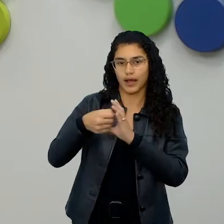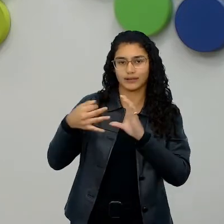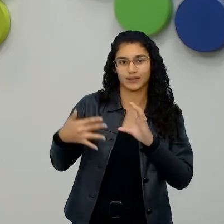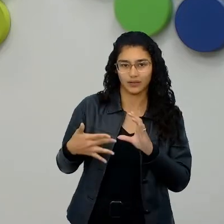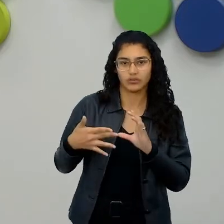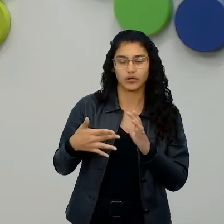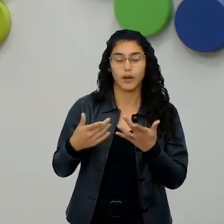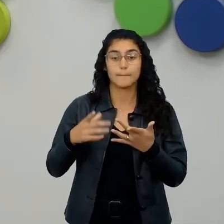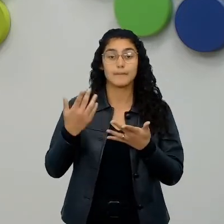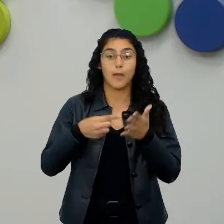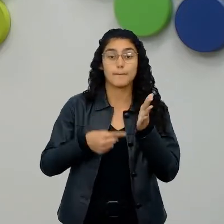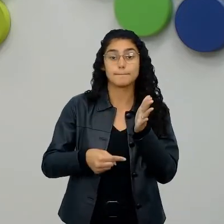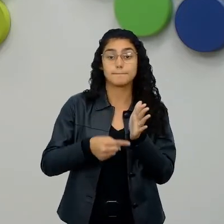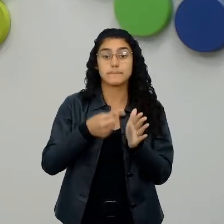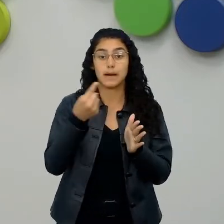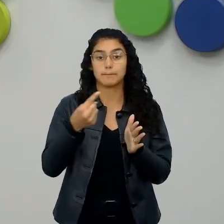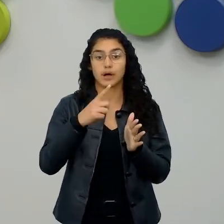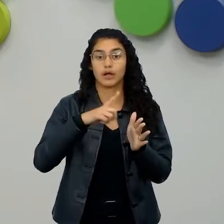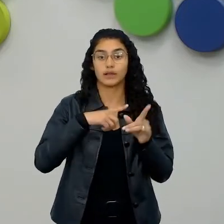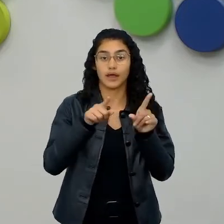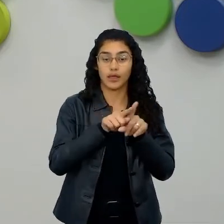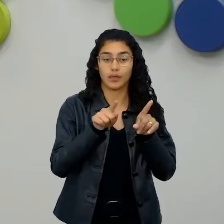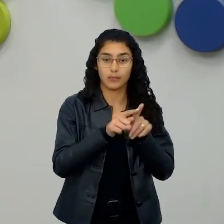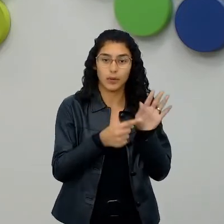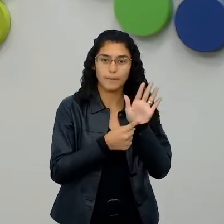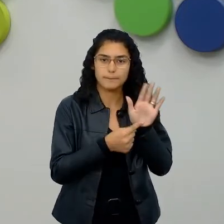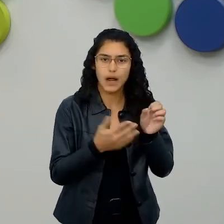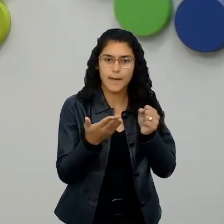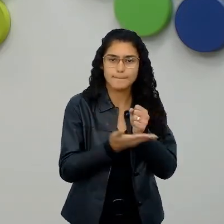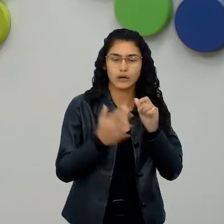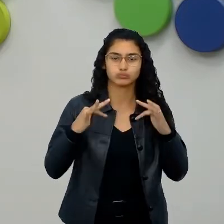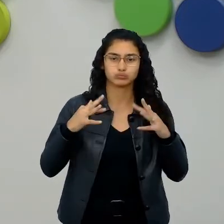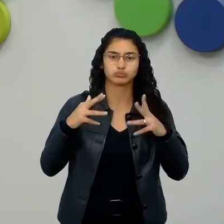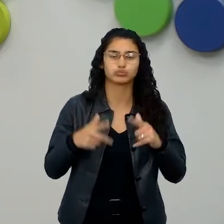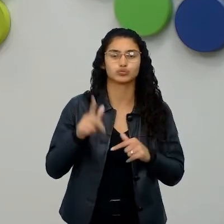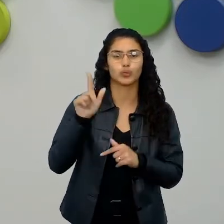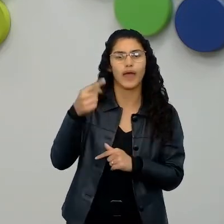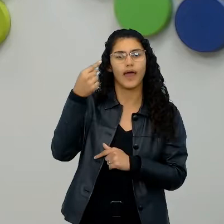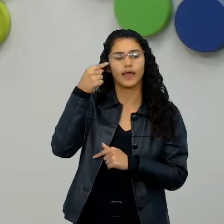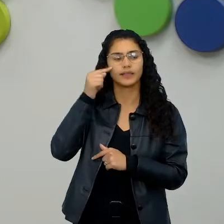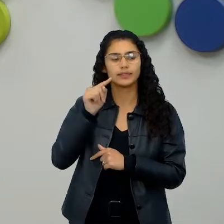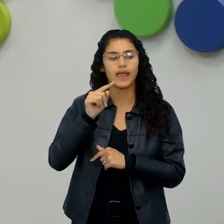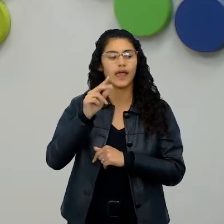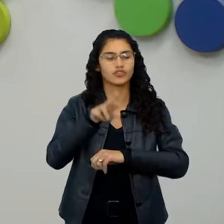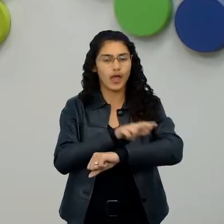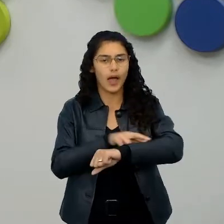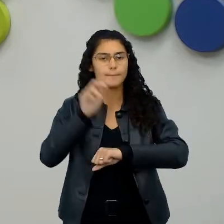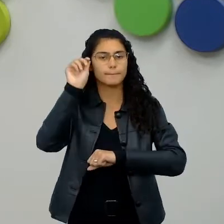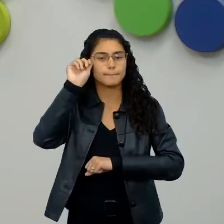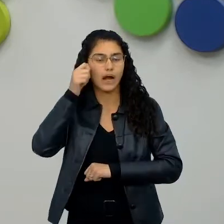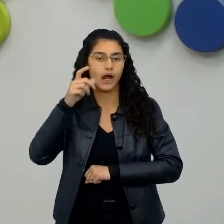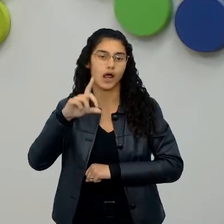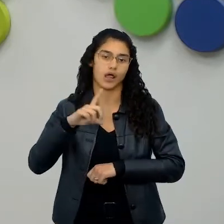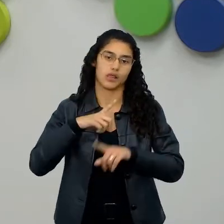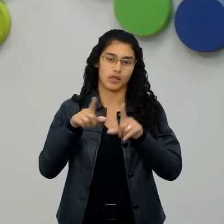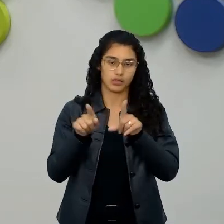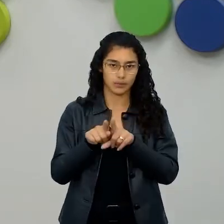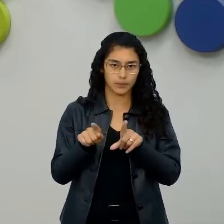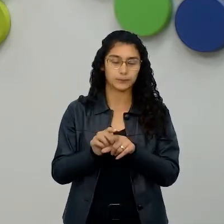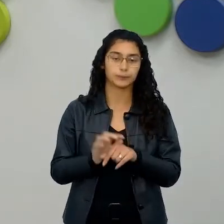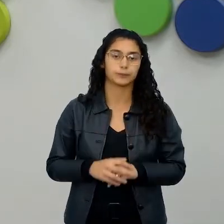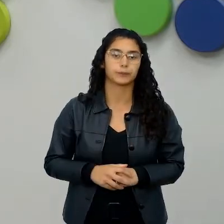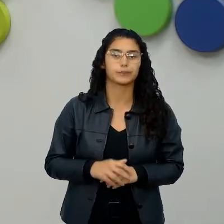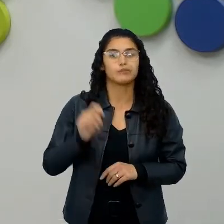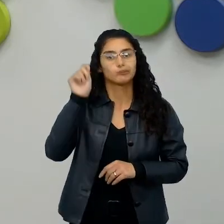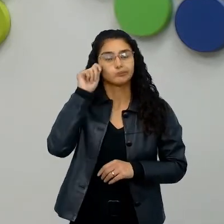Talvez o principal ponto, a base de tudo isso, seja a ideia de raça negra, né? Que a raça negra,